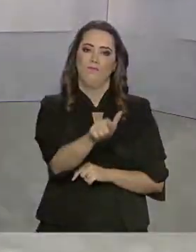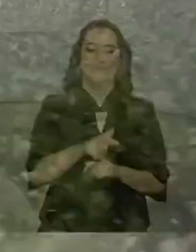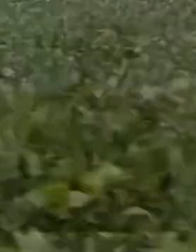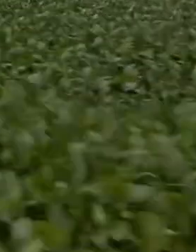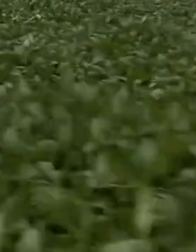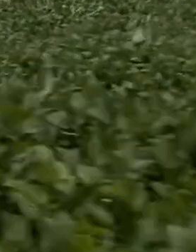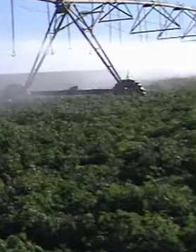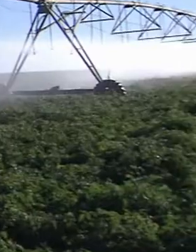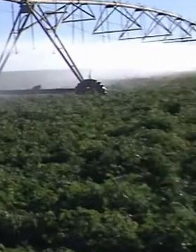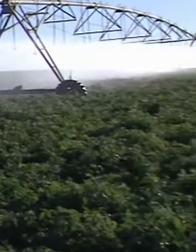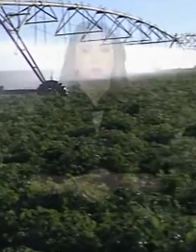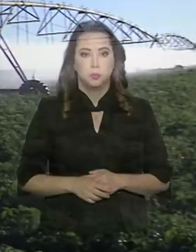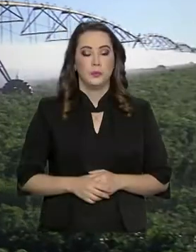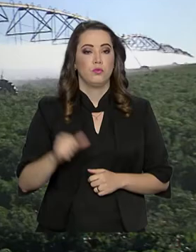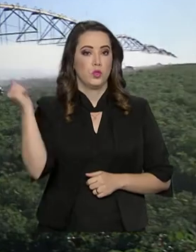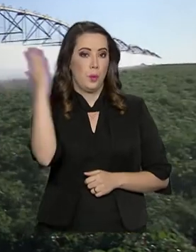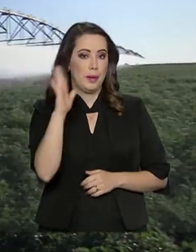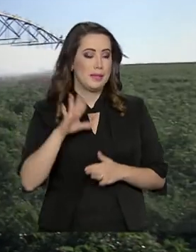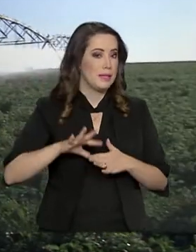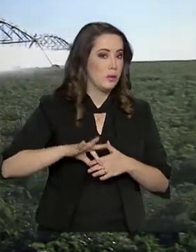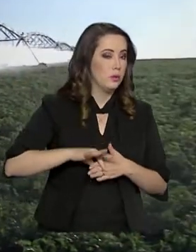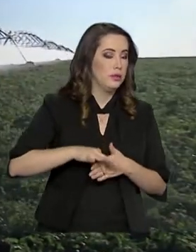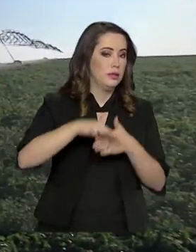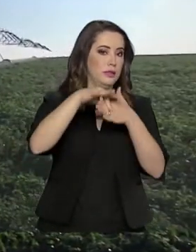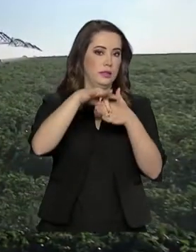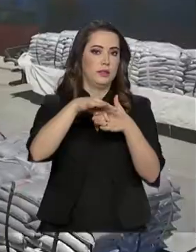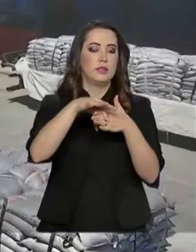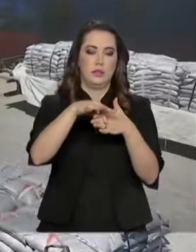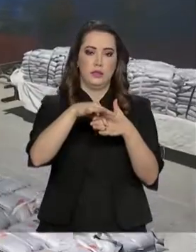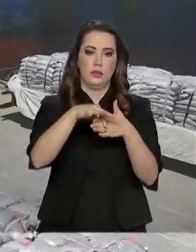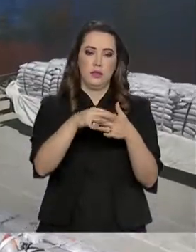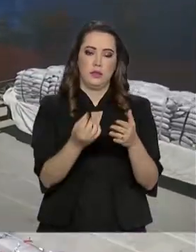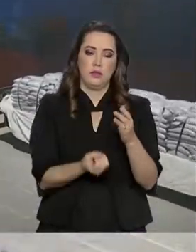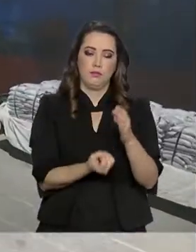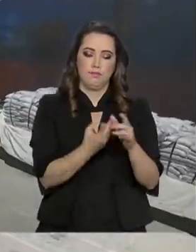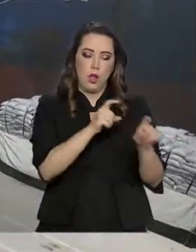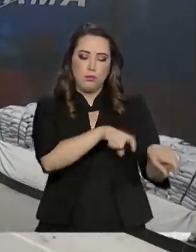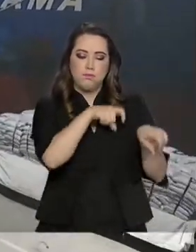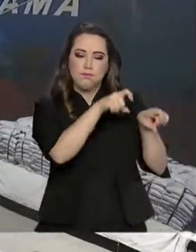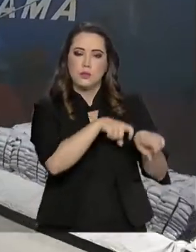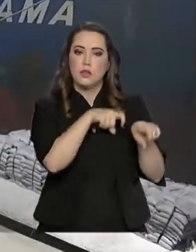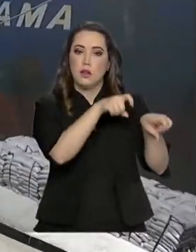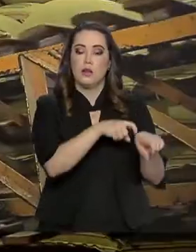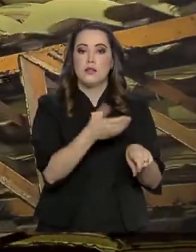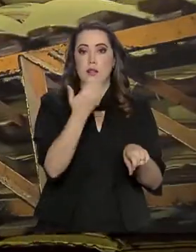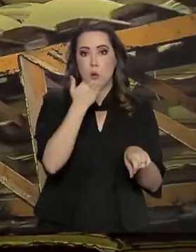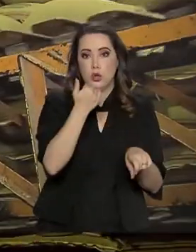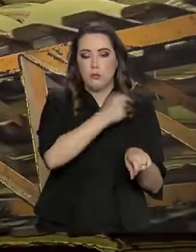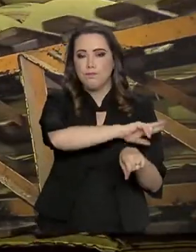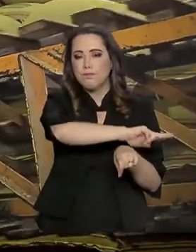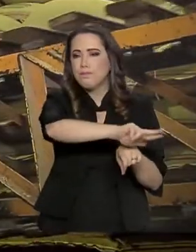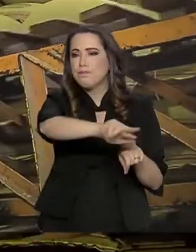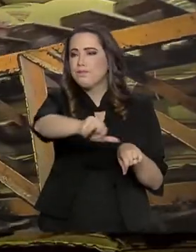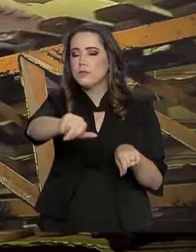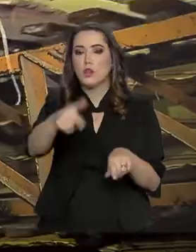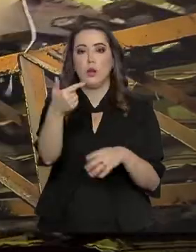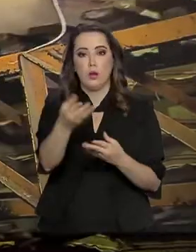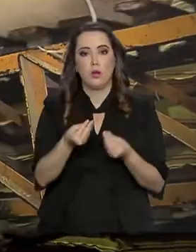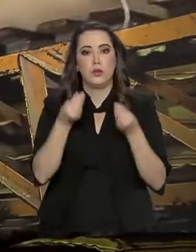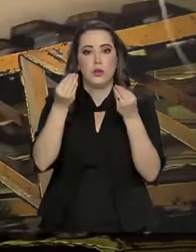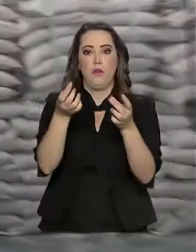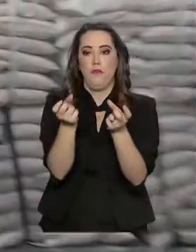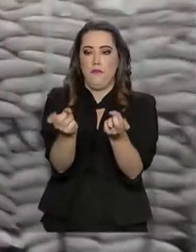O Brasil é um dos líderes mundiais na produção de alimentos. São as exportações do agronegócio que garantem o